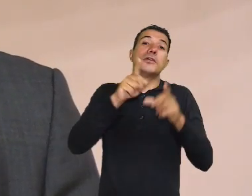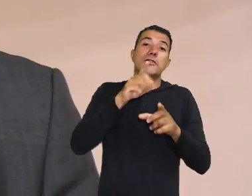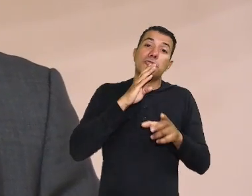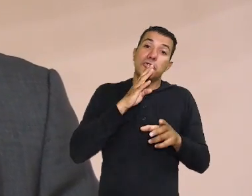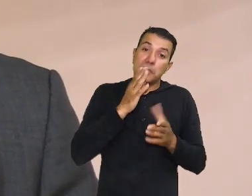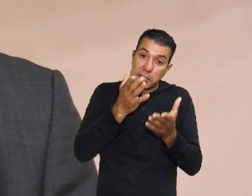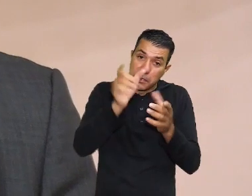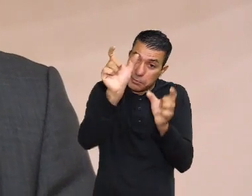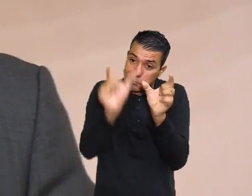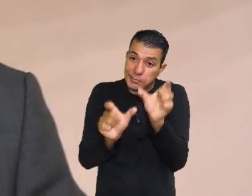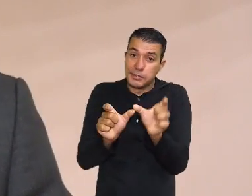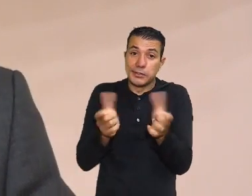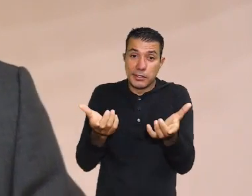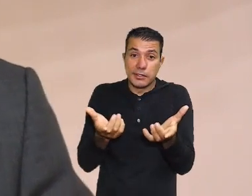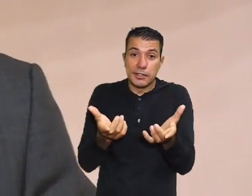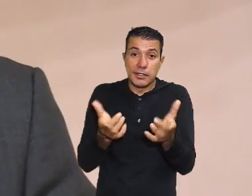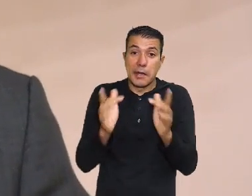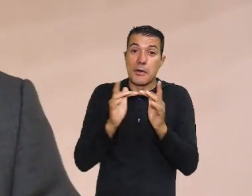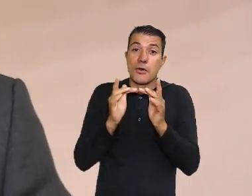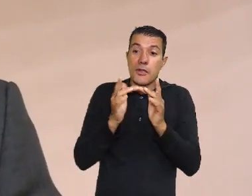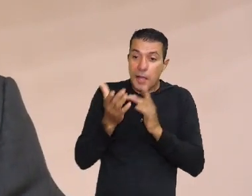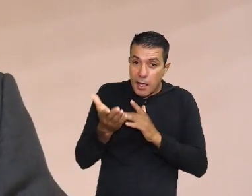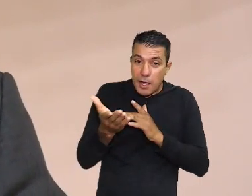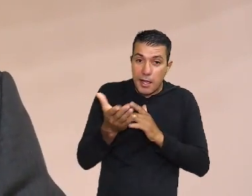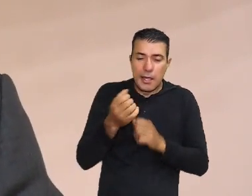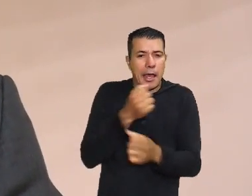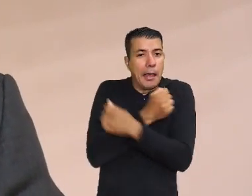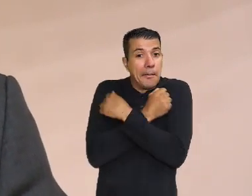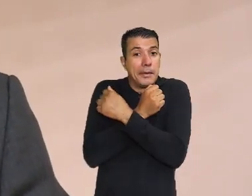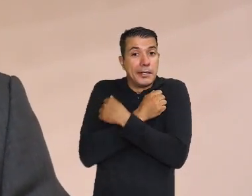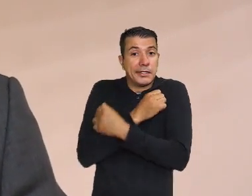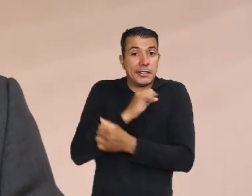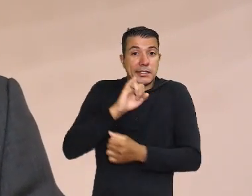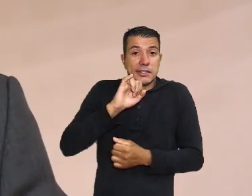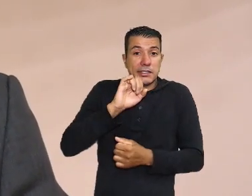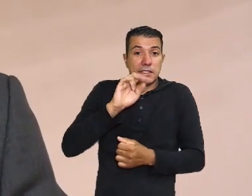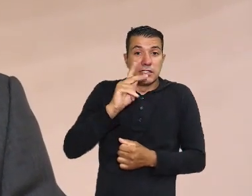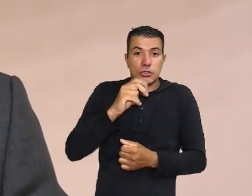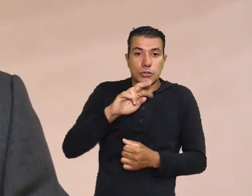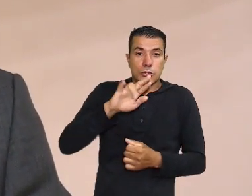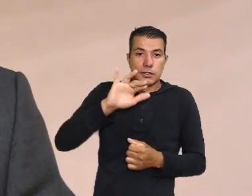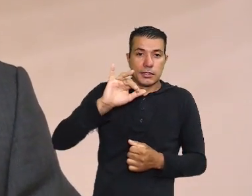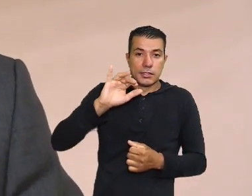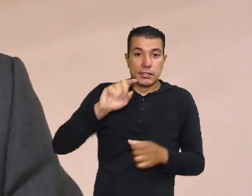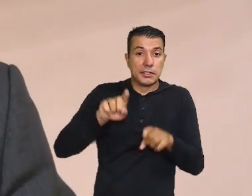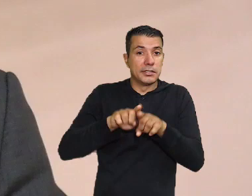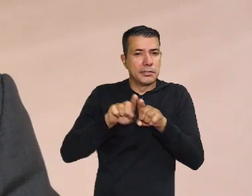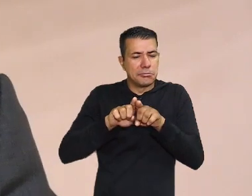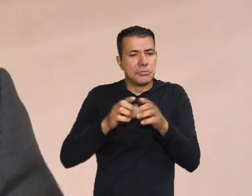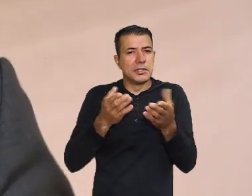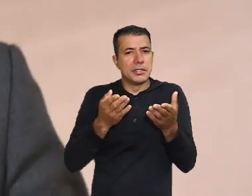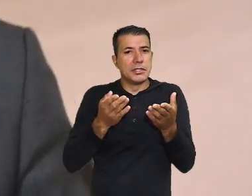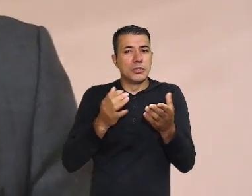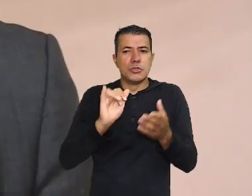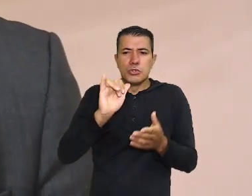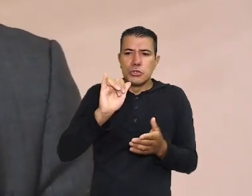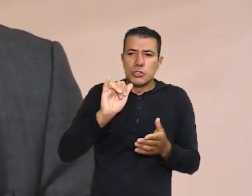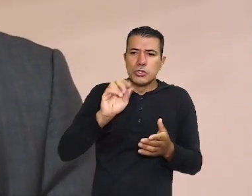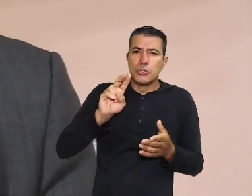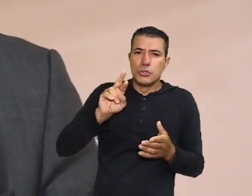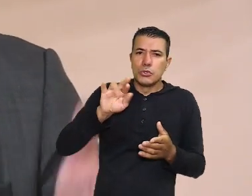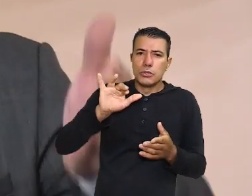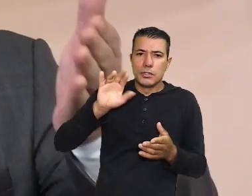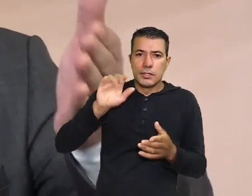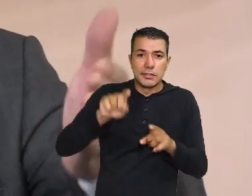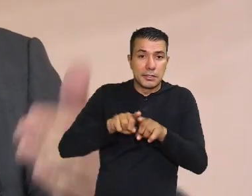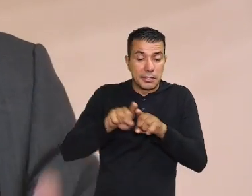conhecer a senhora pessoalmente. Quero também mandar um abraço para a mãe do pastor Yuri Prada. Ela também tem acompanhado. Outro dia ela, pastor, o senhor ainda não mandou um